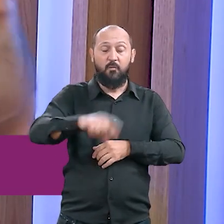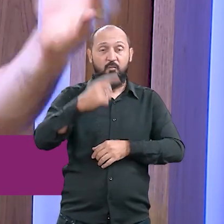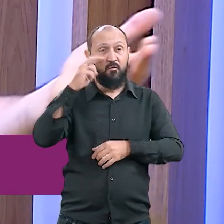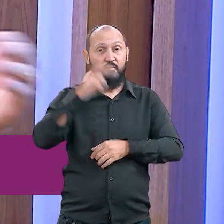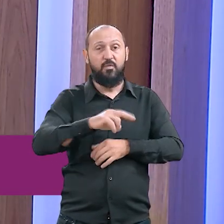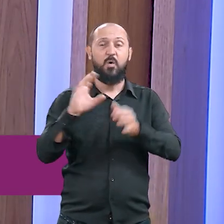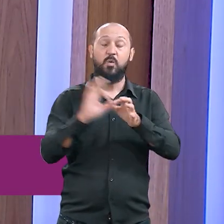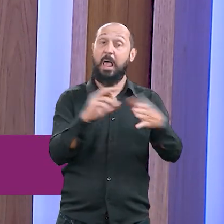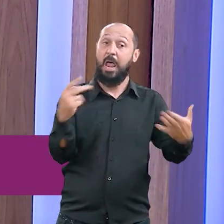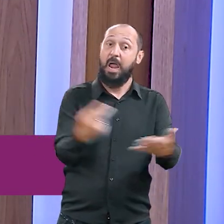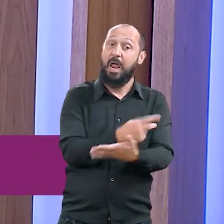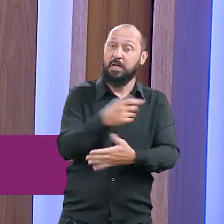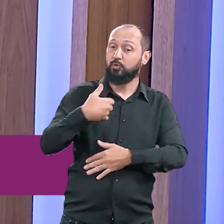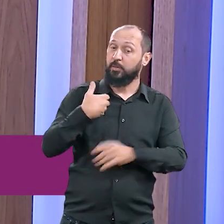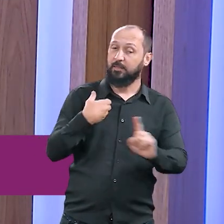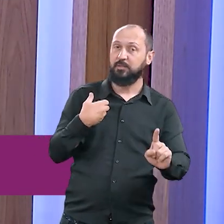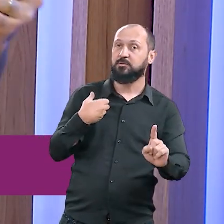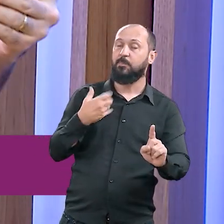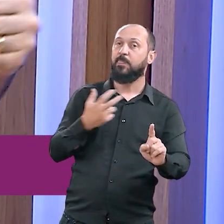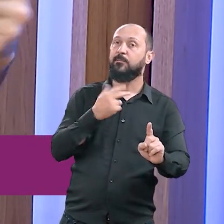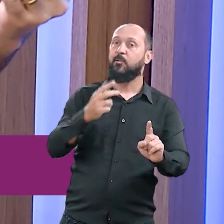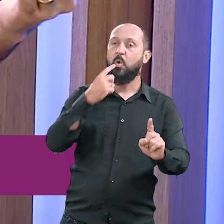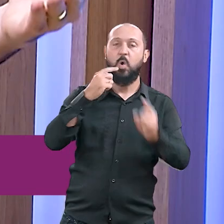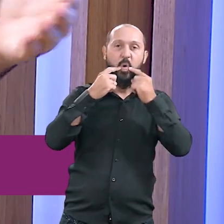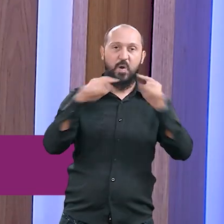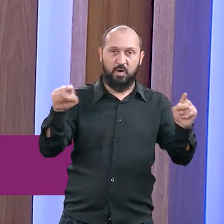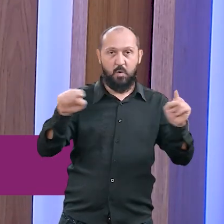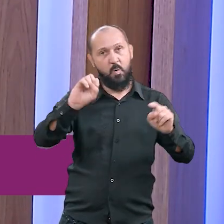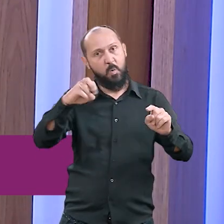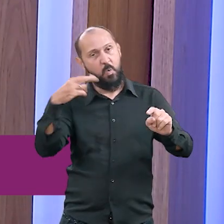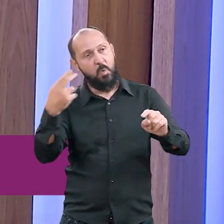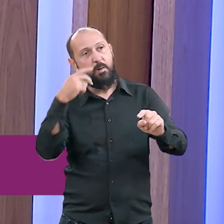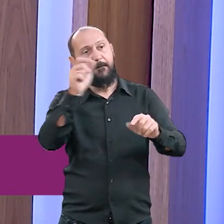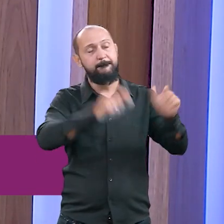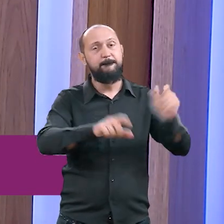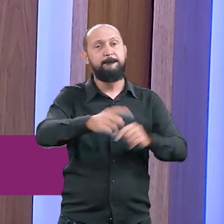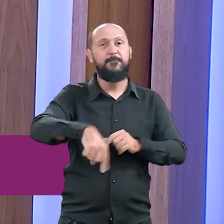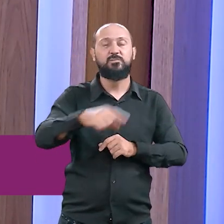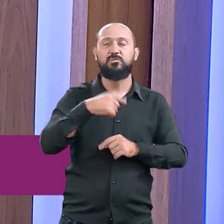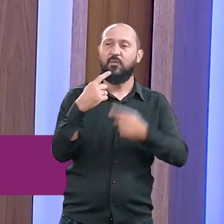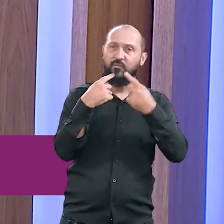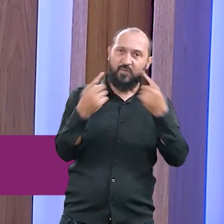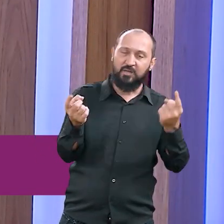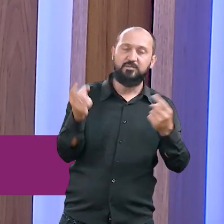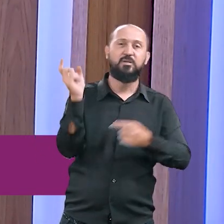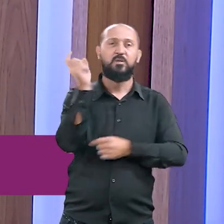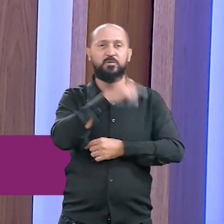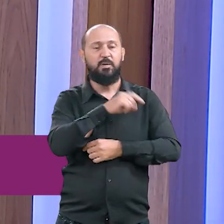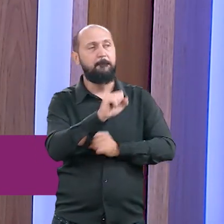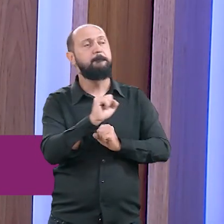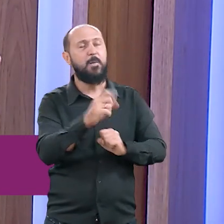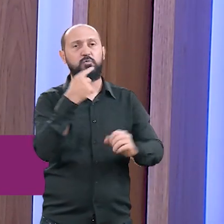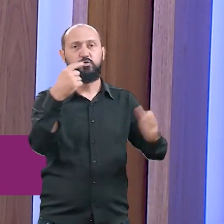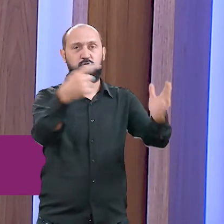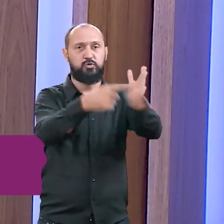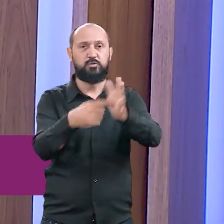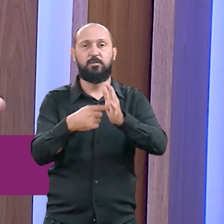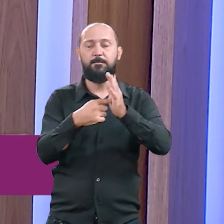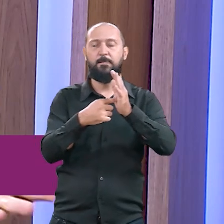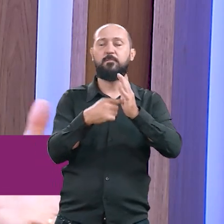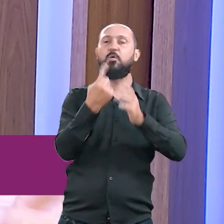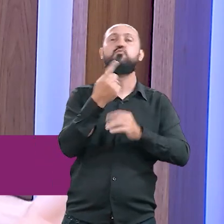das deepfakes, das fake news, dos memes. E o que dentro desse contexto te preocupa, por